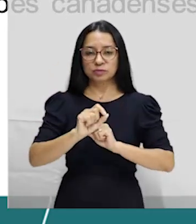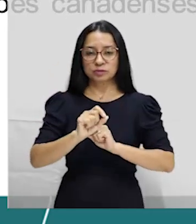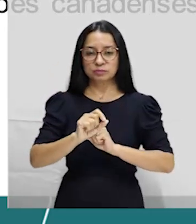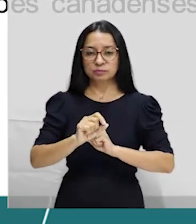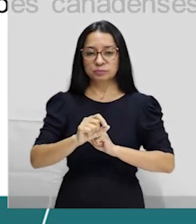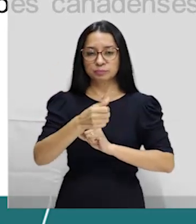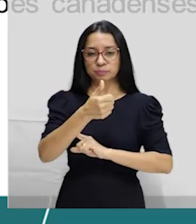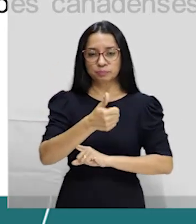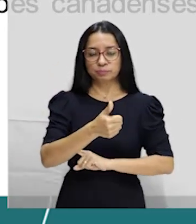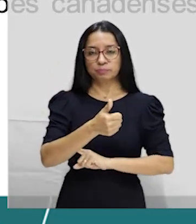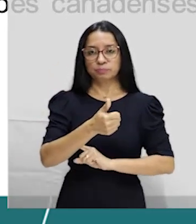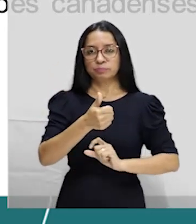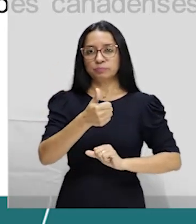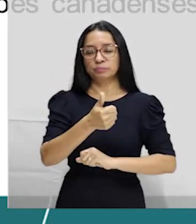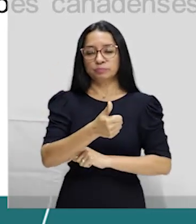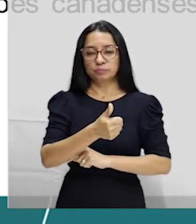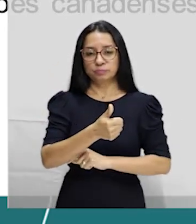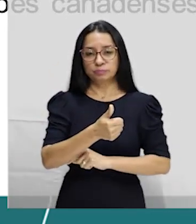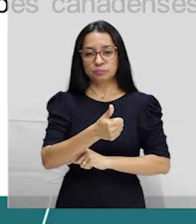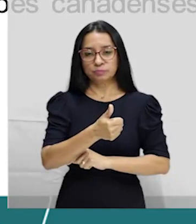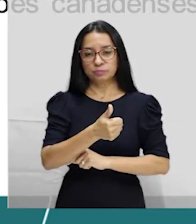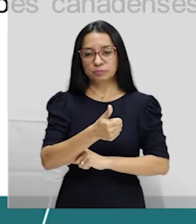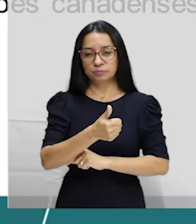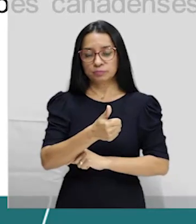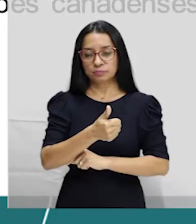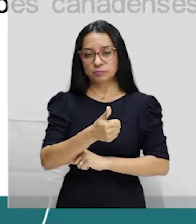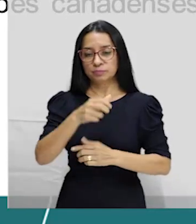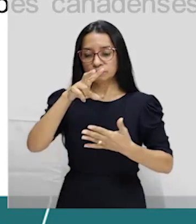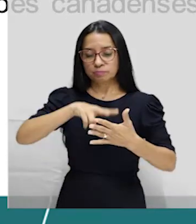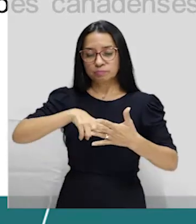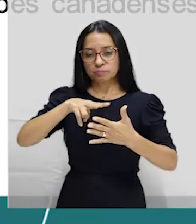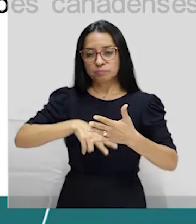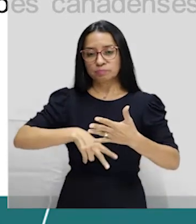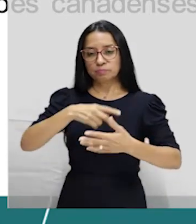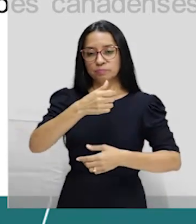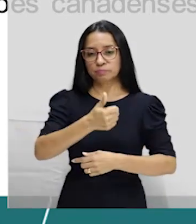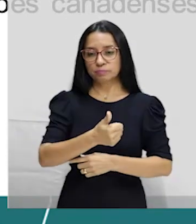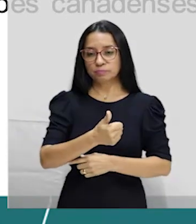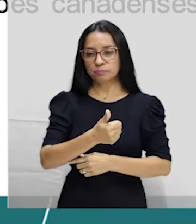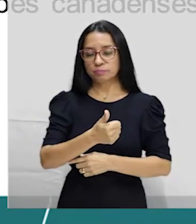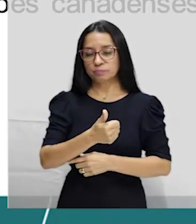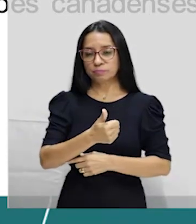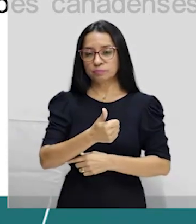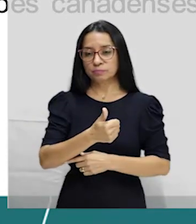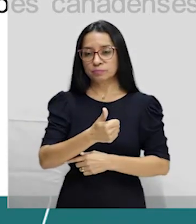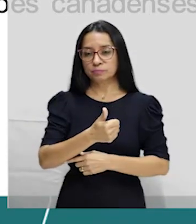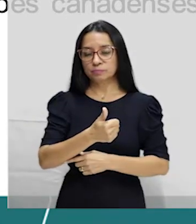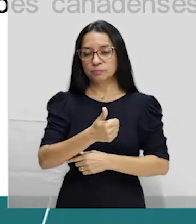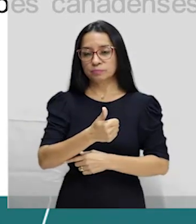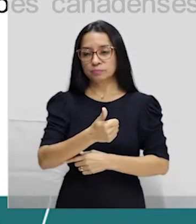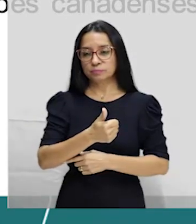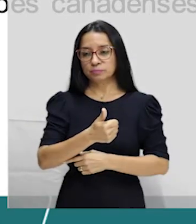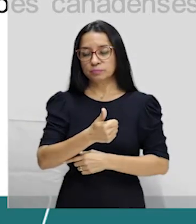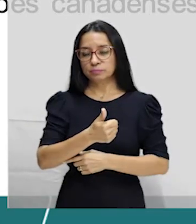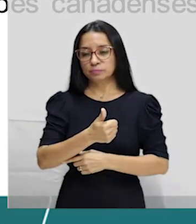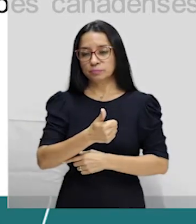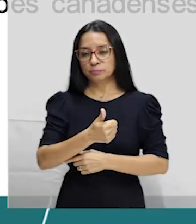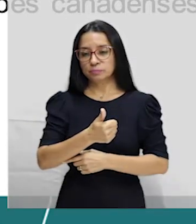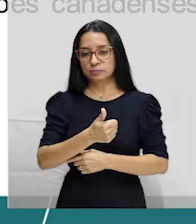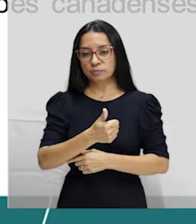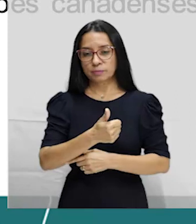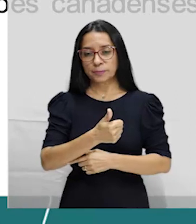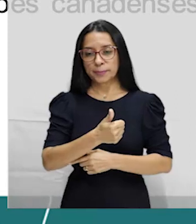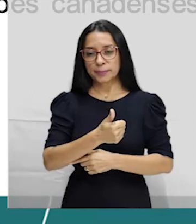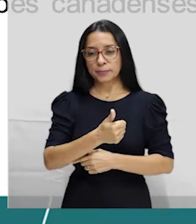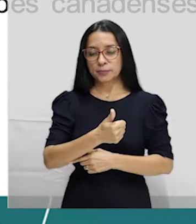economia norte-americana. Primeiro, o Canadá é, atualmente, um dos maiores parceiros comerciais dos Estados Unidos, que absorve a